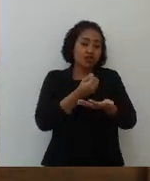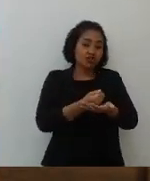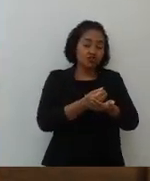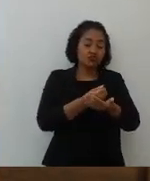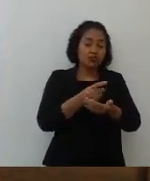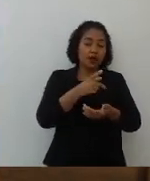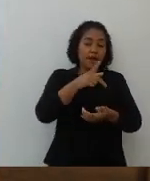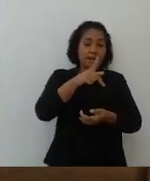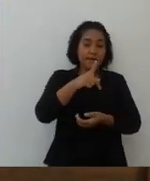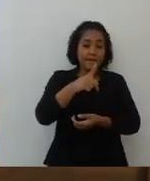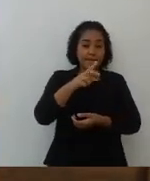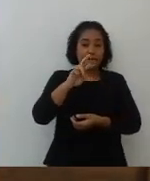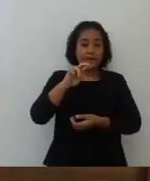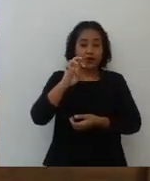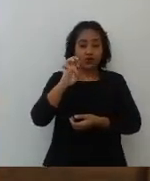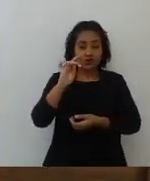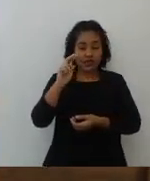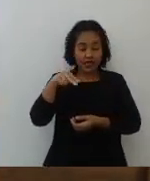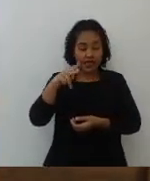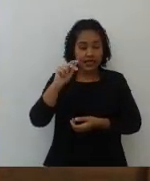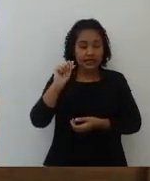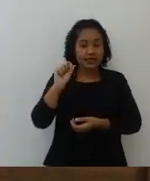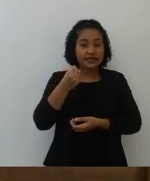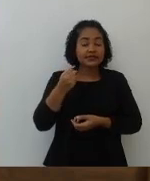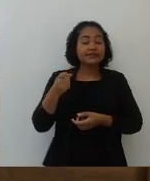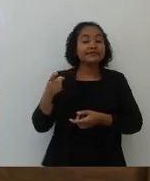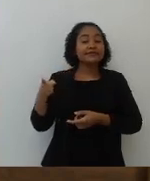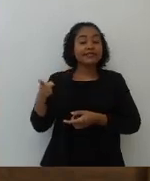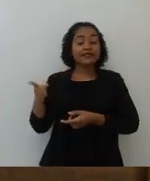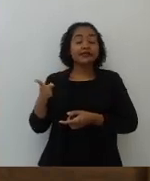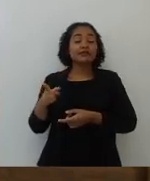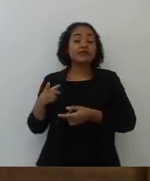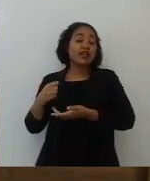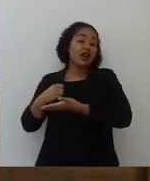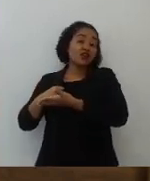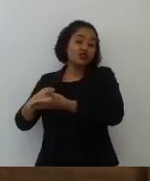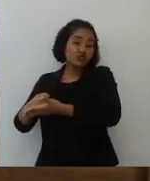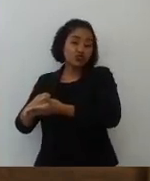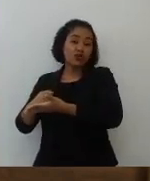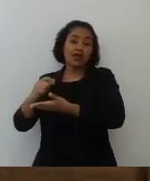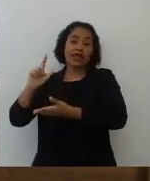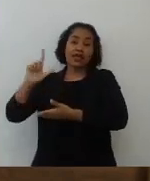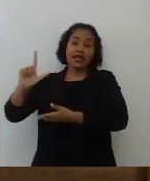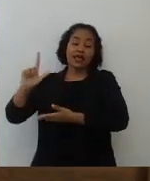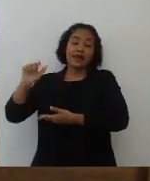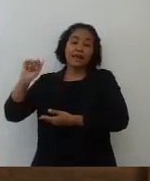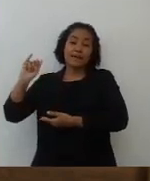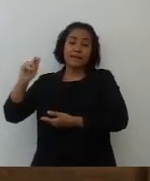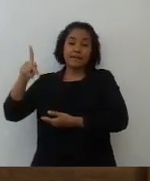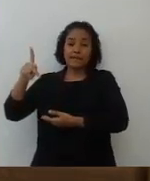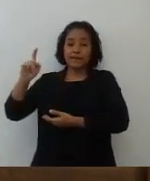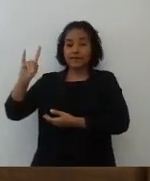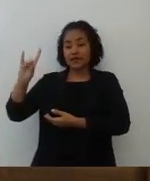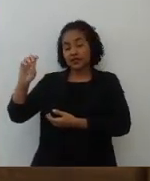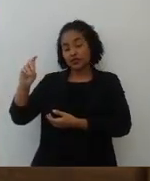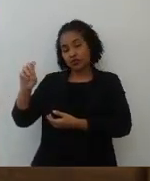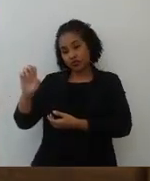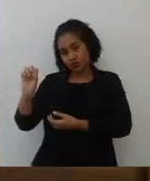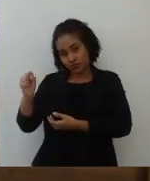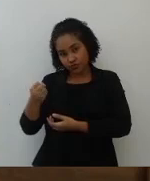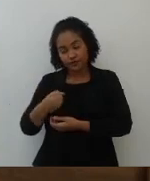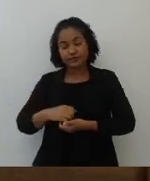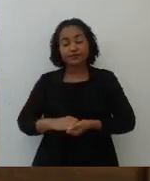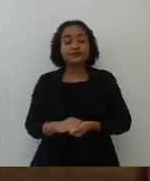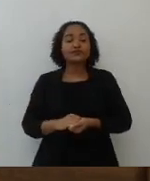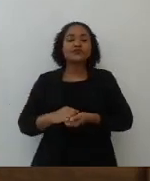proteína em virtude da presença do ribossomo, e o liso, síntese de lipídios. Lembra que ele ajuda na formação